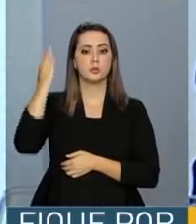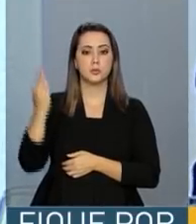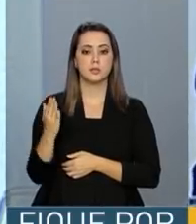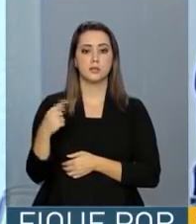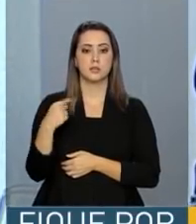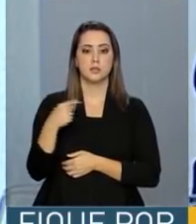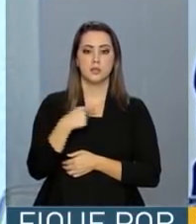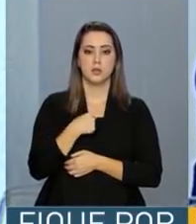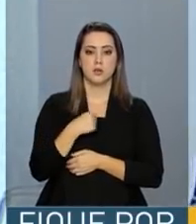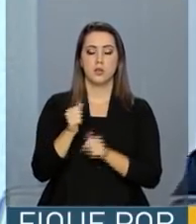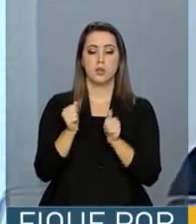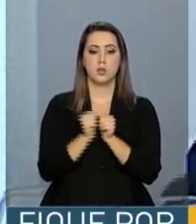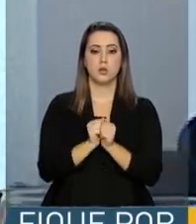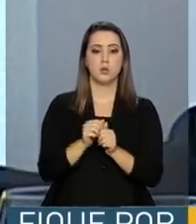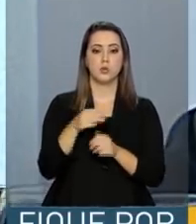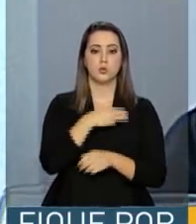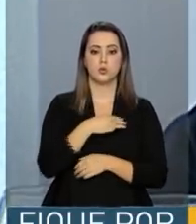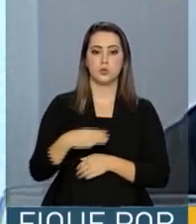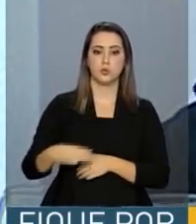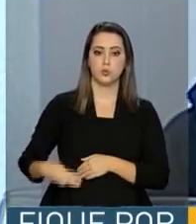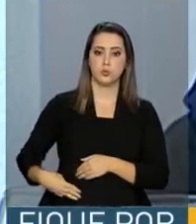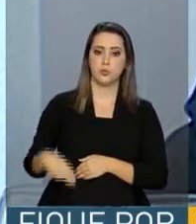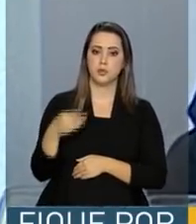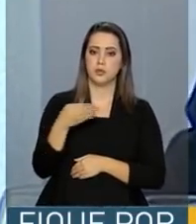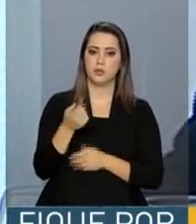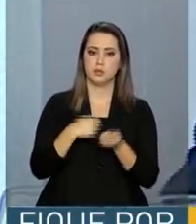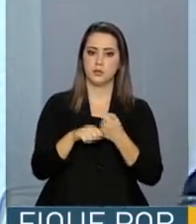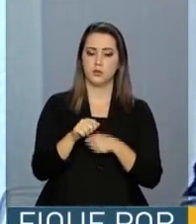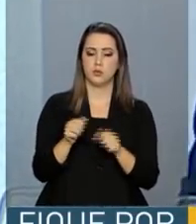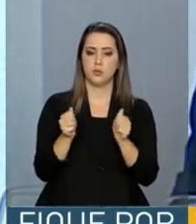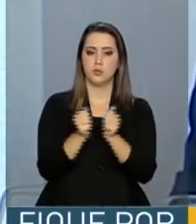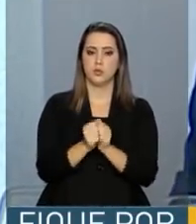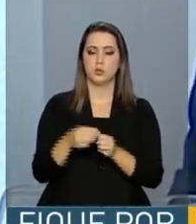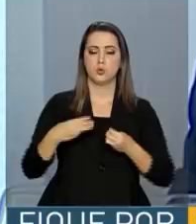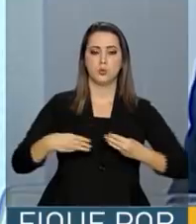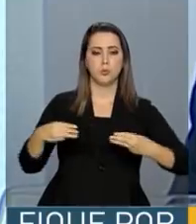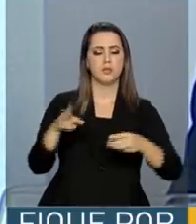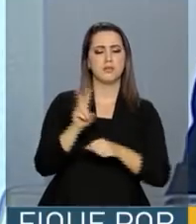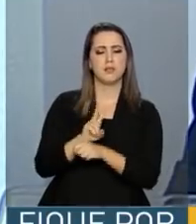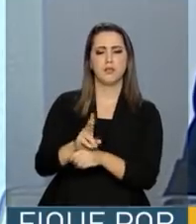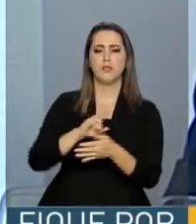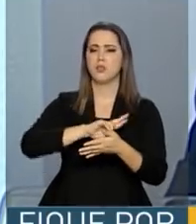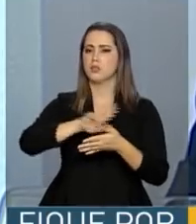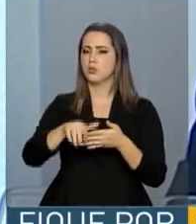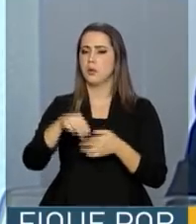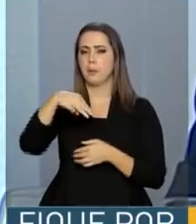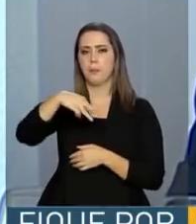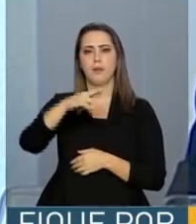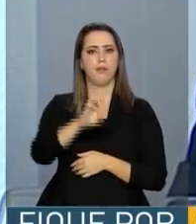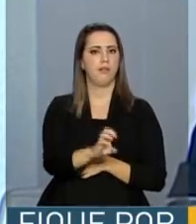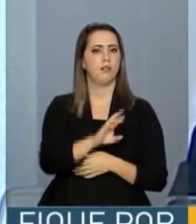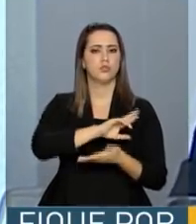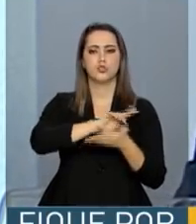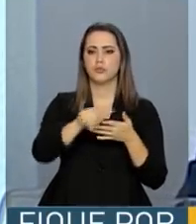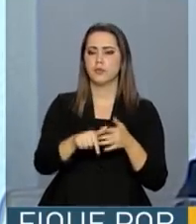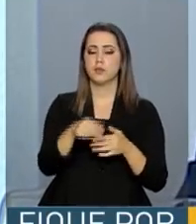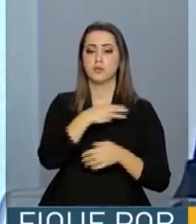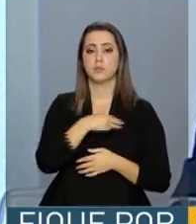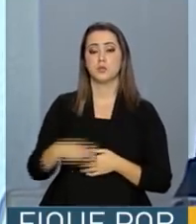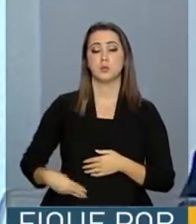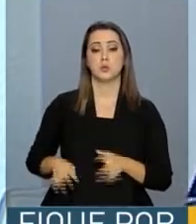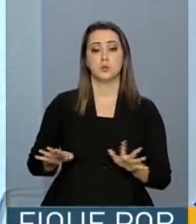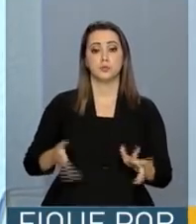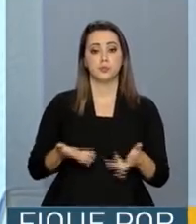meirelles o ministro das relações exteriores o nosso ao jungmann pela defesa né e produzimos muito no